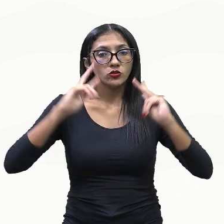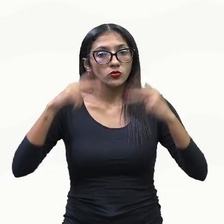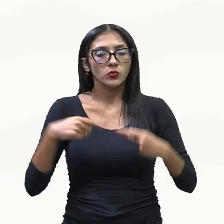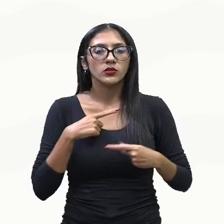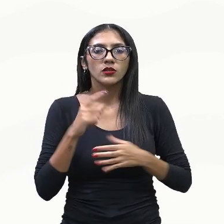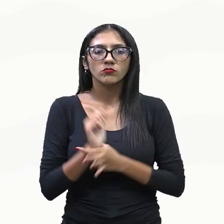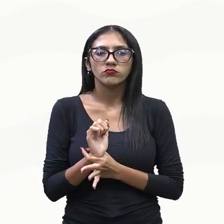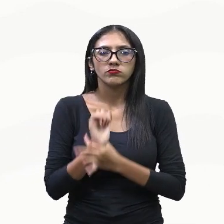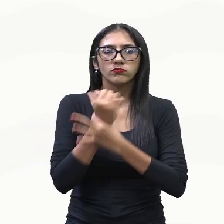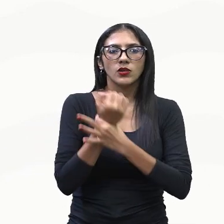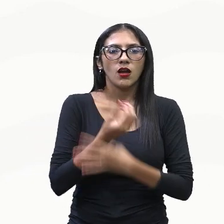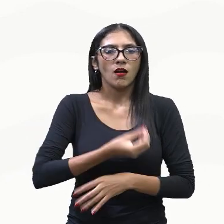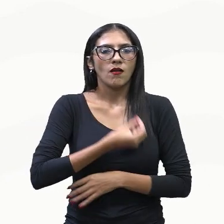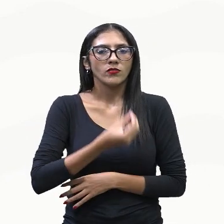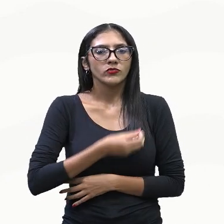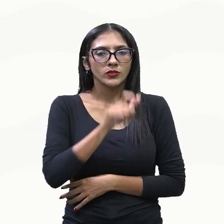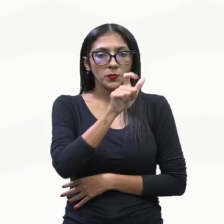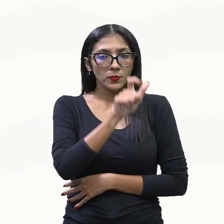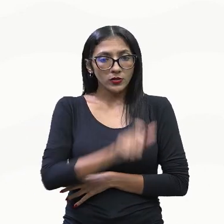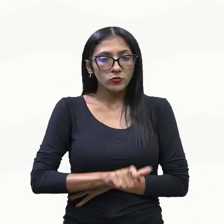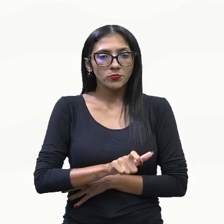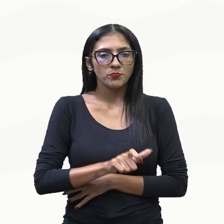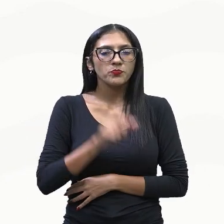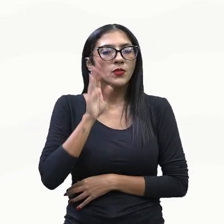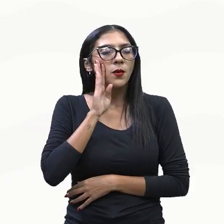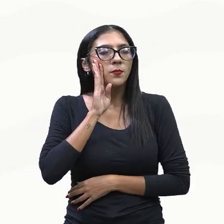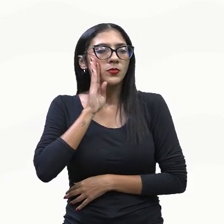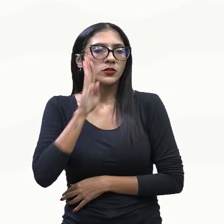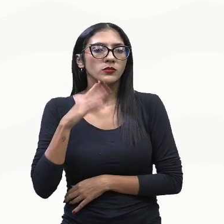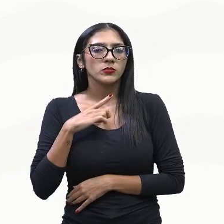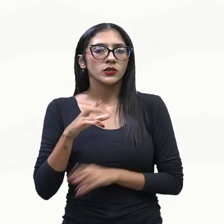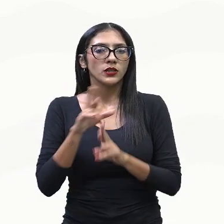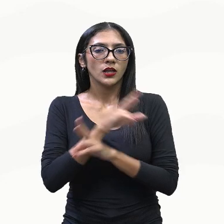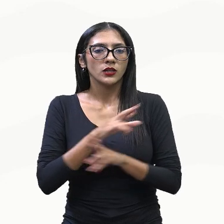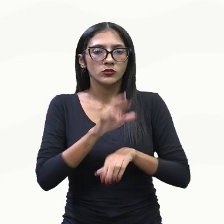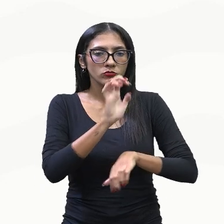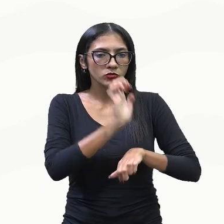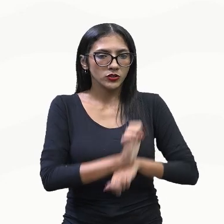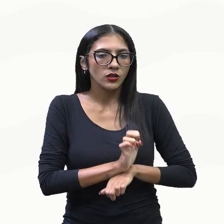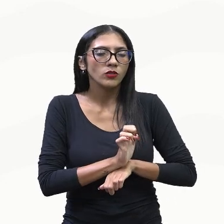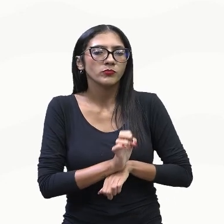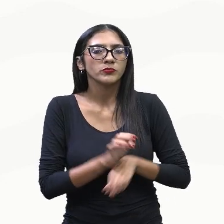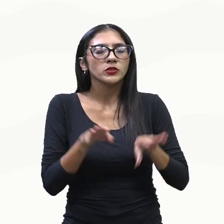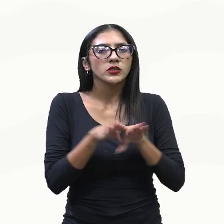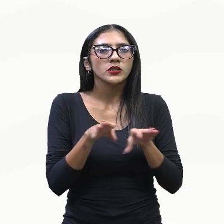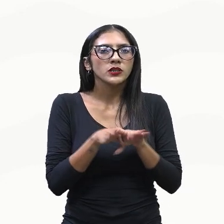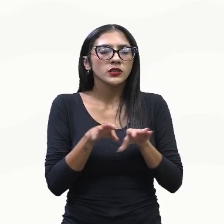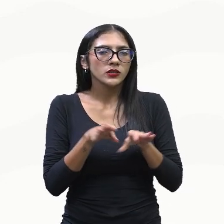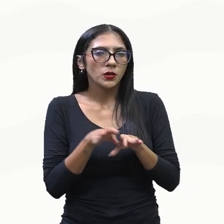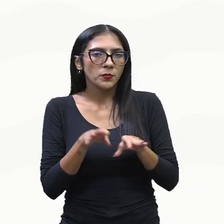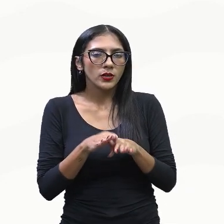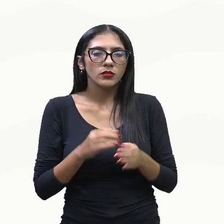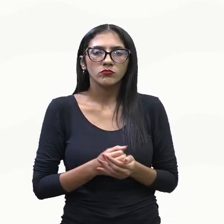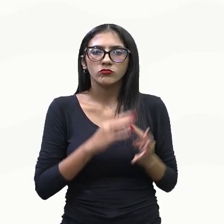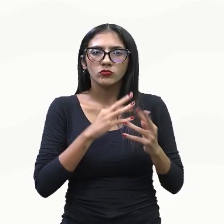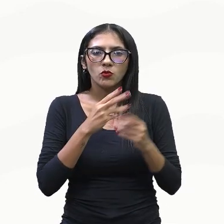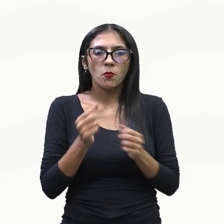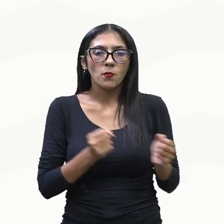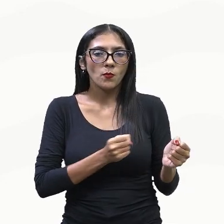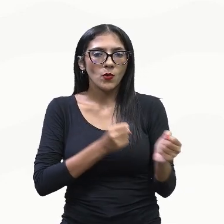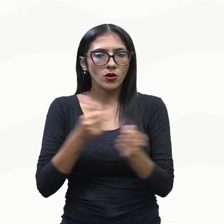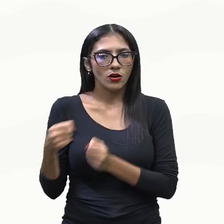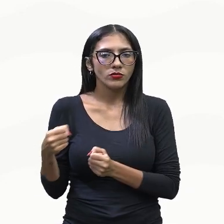dignidade e a integridade da pessoa, especialmente frente ao Estado e suas estruturas de poder. E